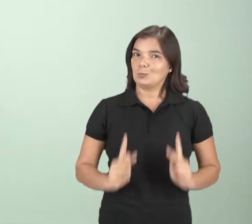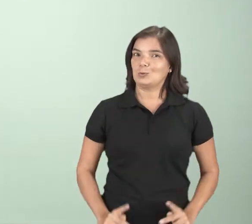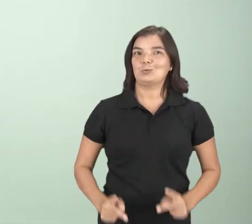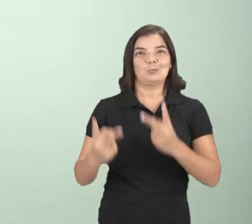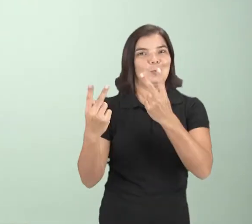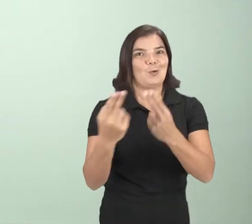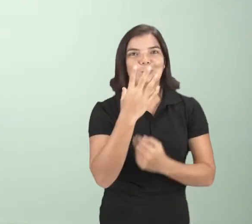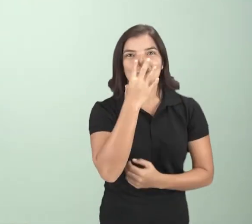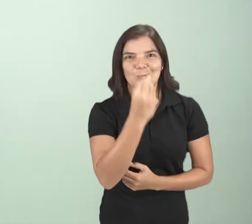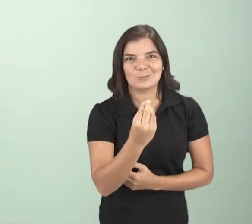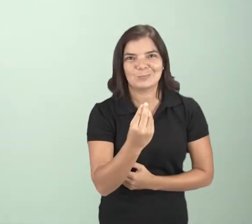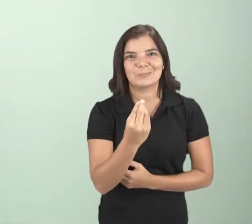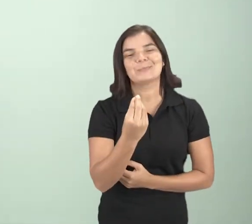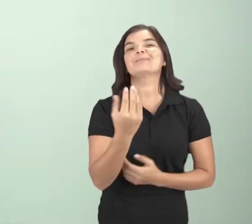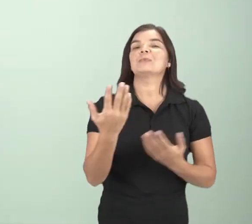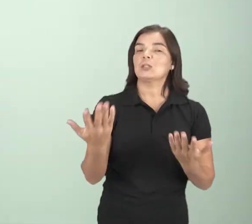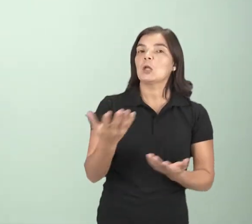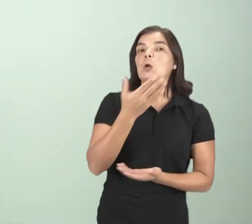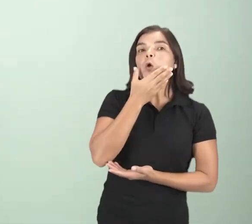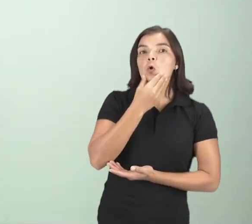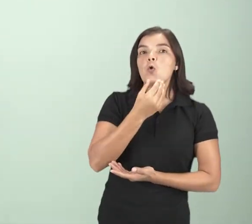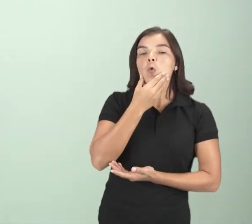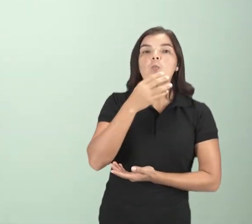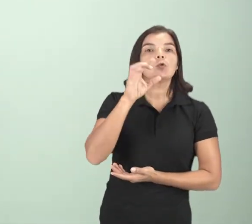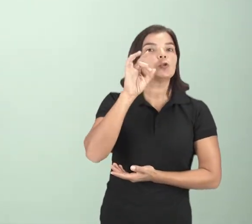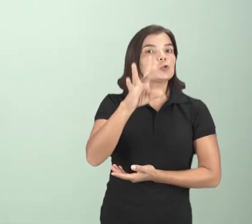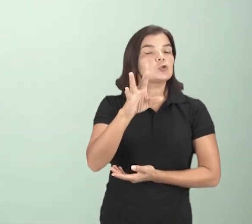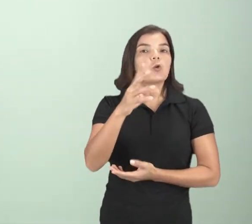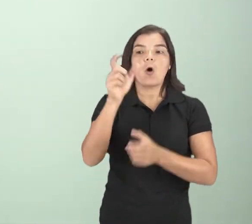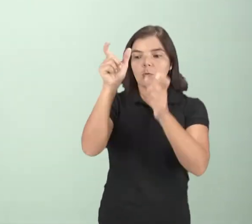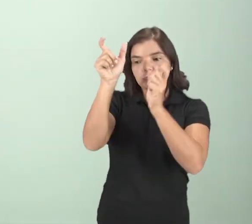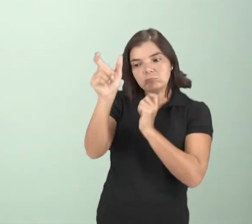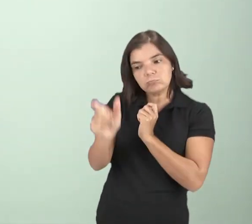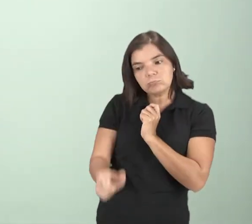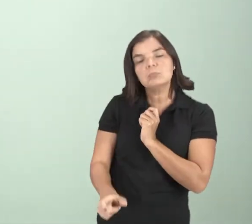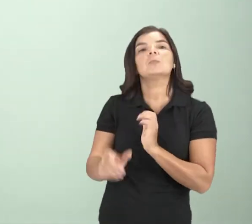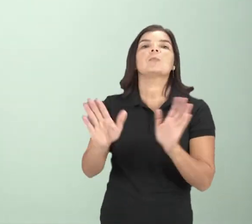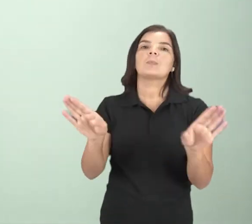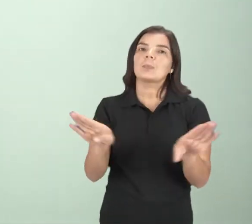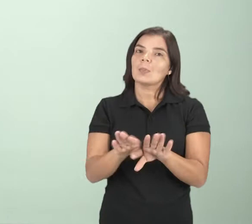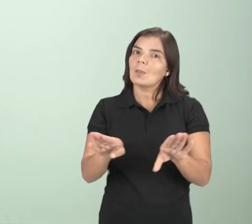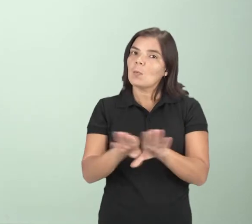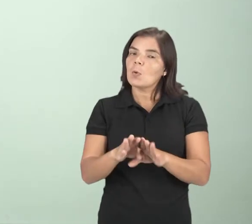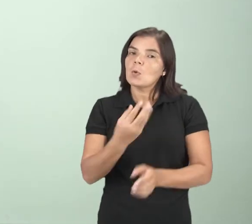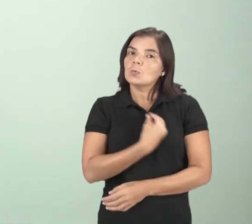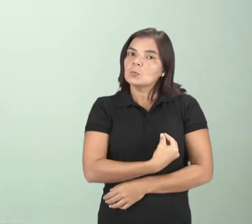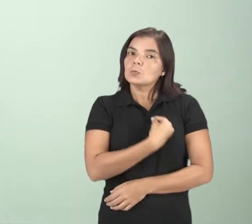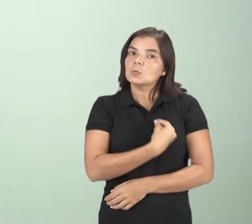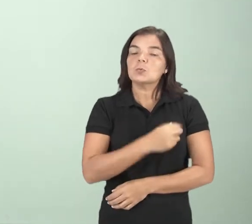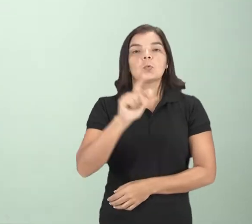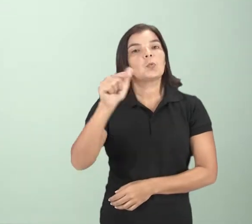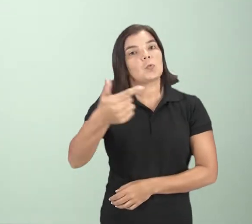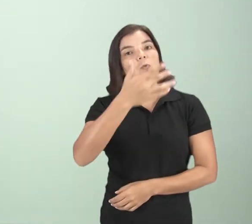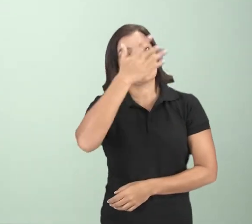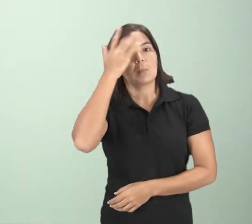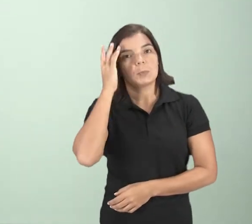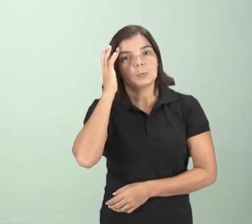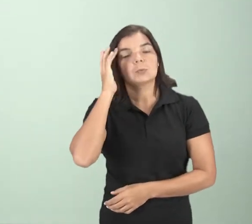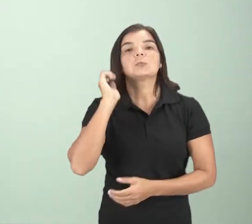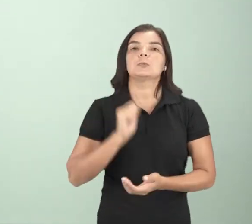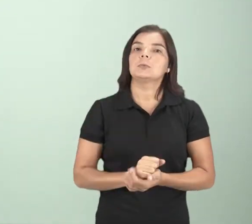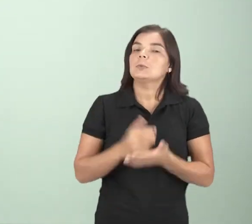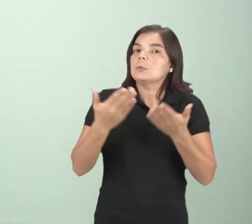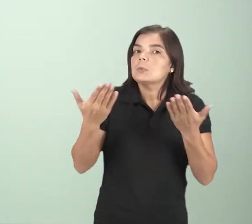de lobo. Então, o homem, ele só se humaniza quando ele está a conviver com outros seres